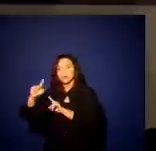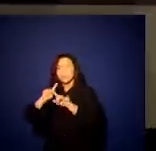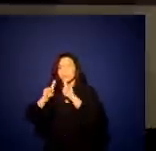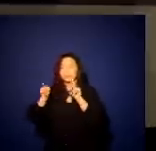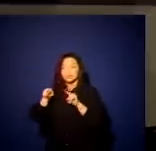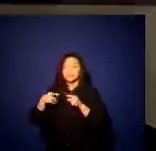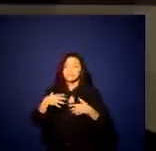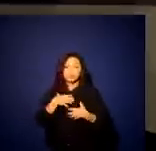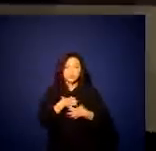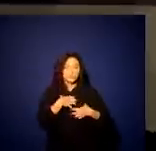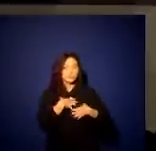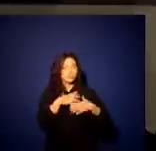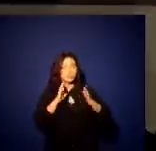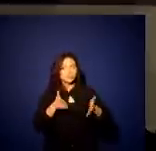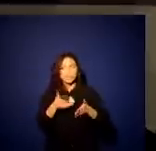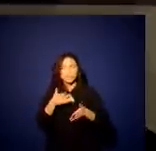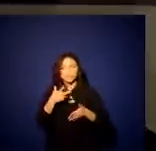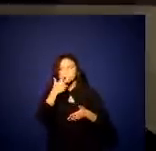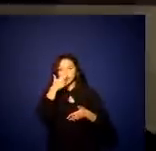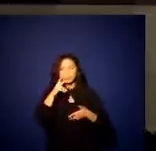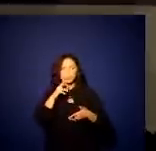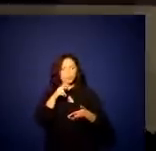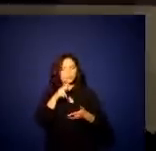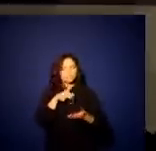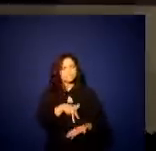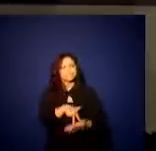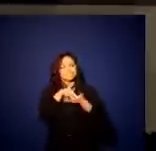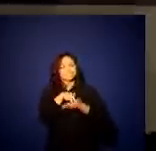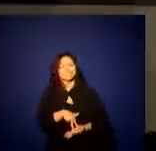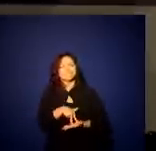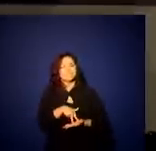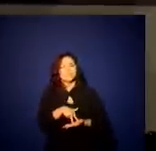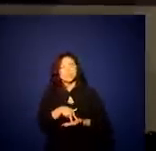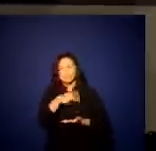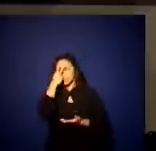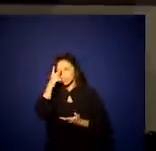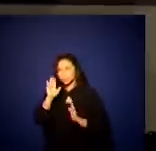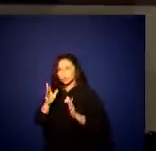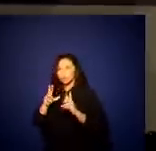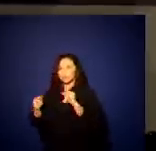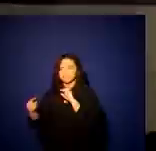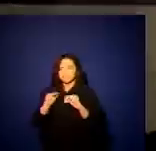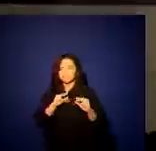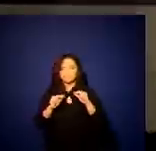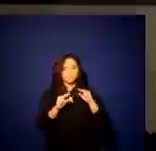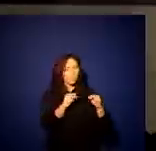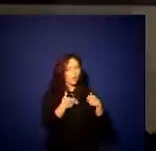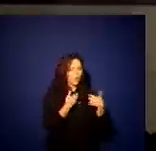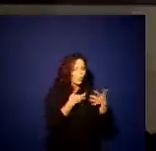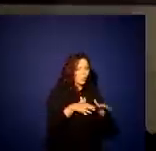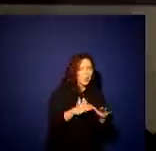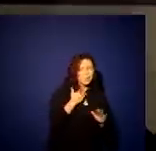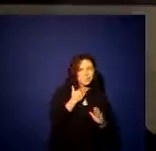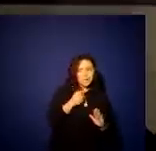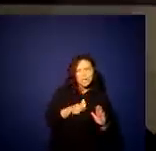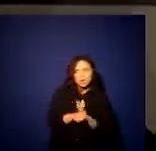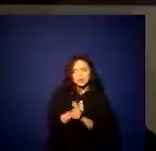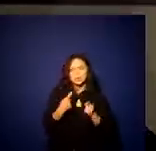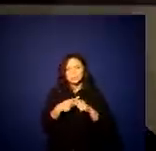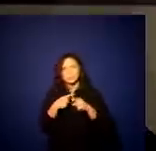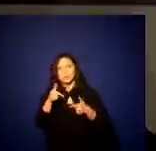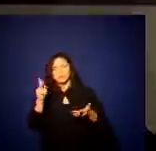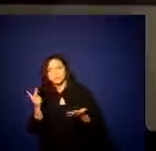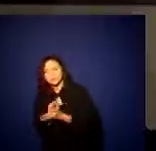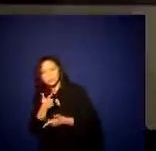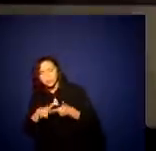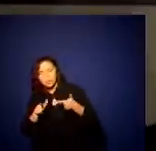position do mercado tá muito cético acho que por razões óbvias né Tá todo mundo você conversa nas rodinhas não quer ter banco porque teve